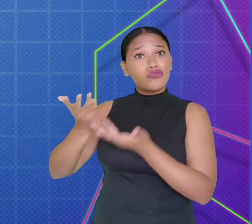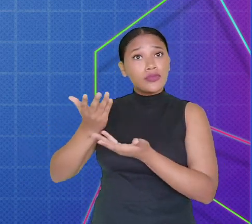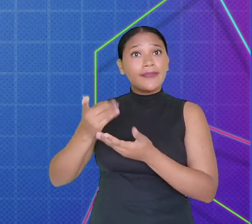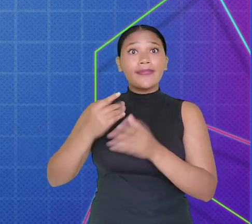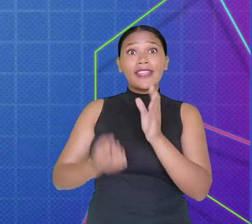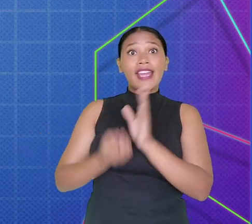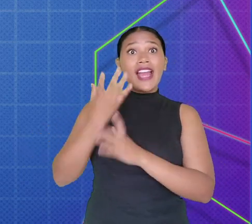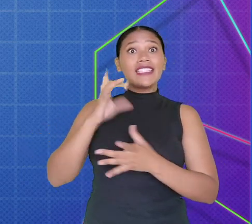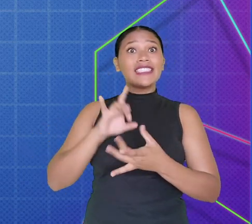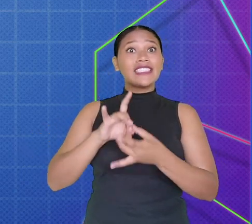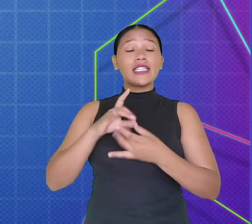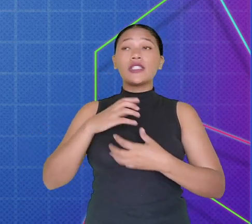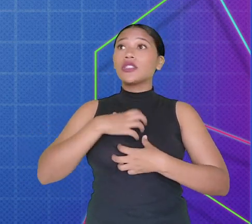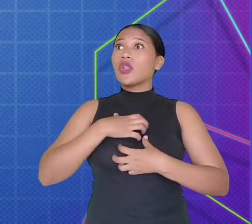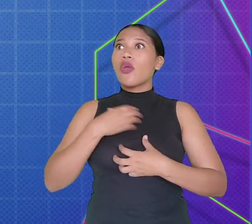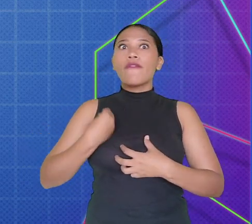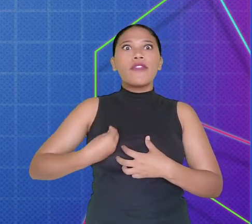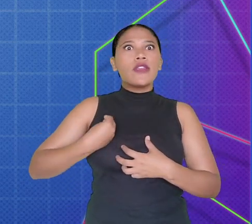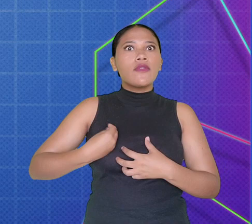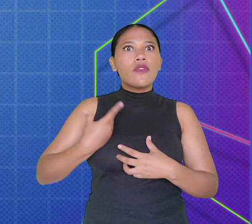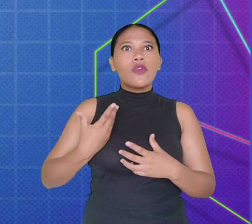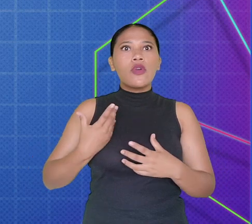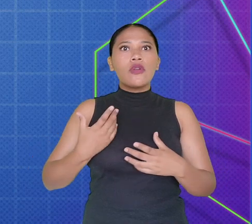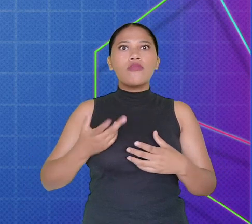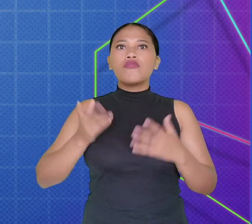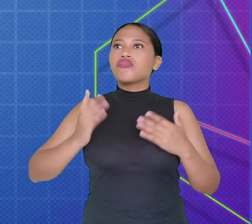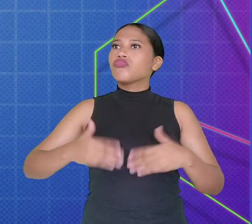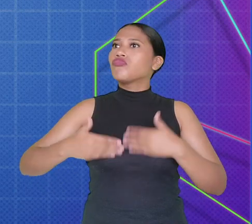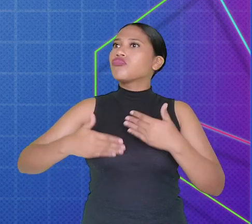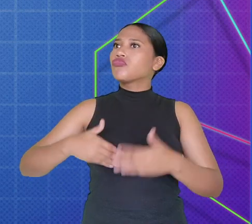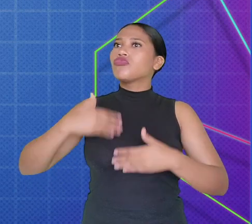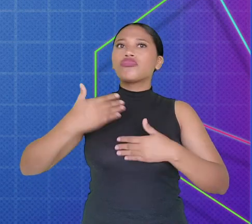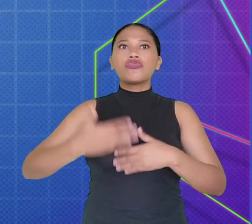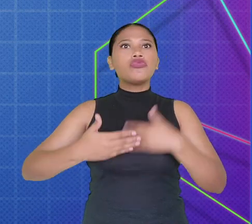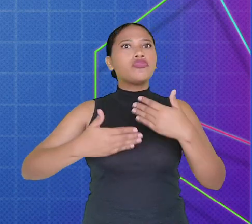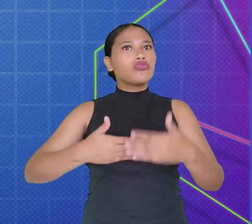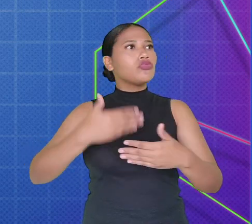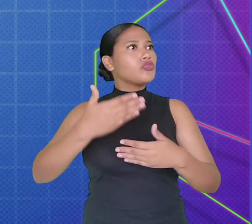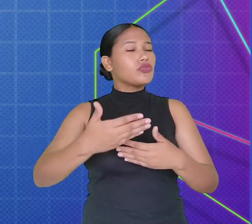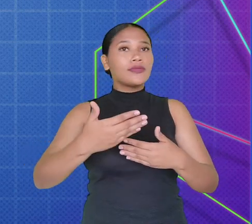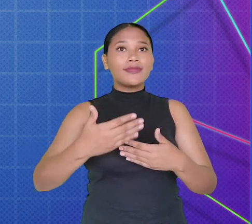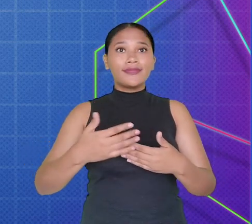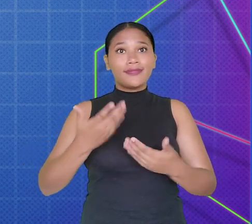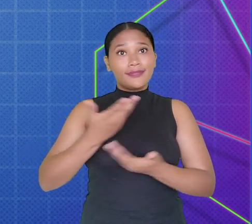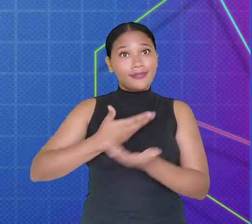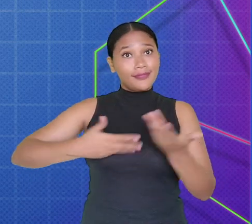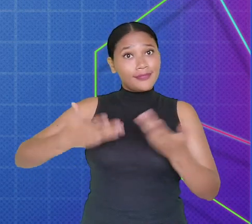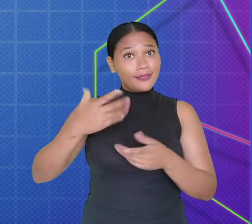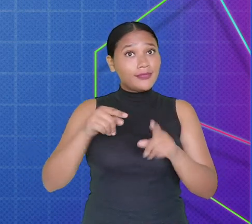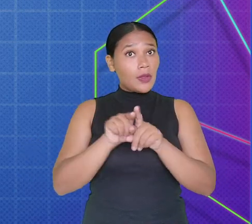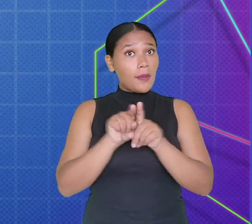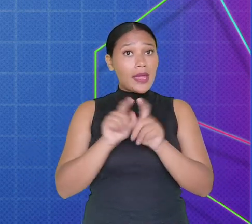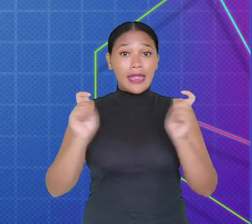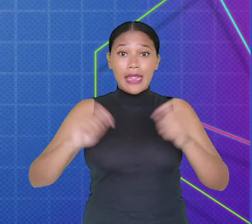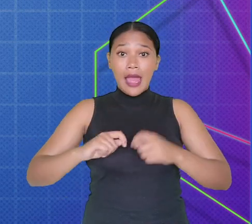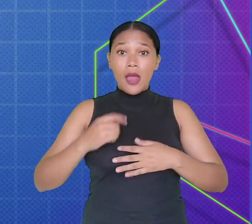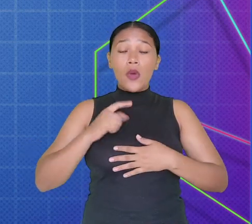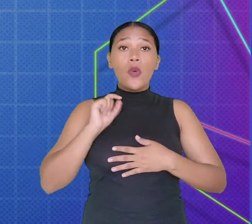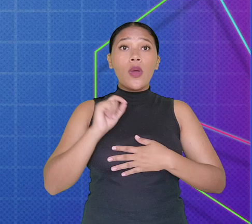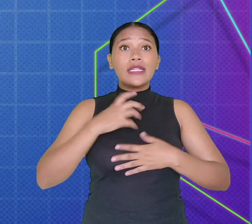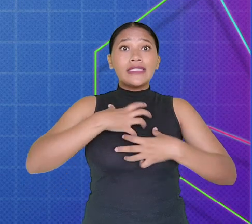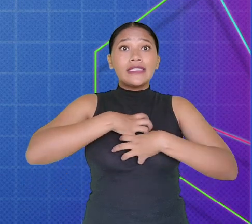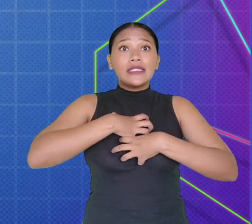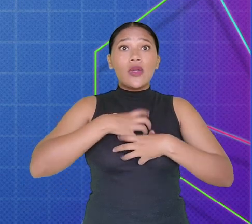si com o ambiente, criando a sensação de um mundo vivo e em constante evolução. As interações orgânicas